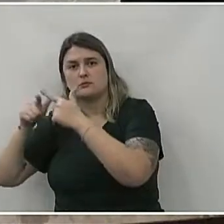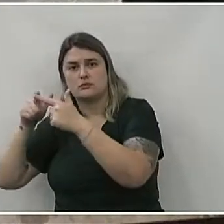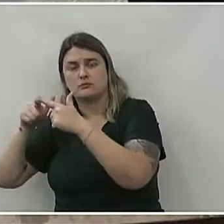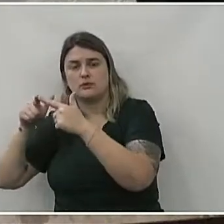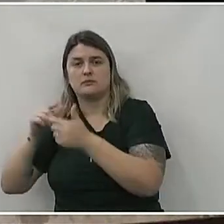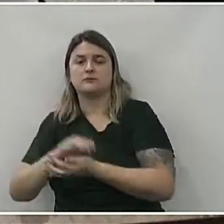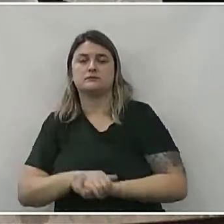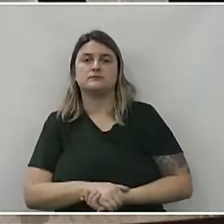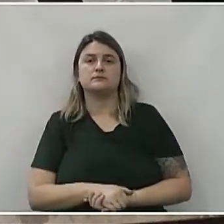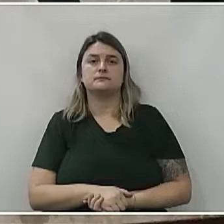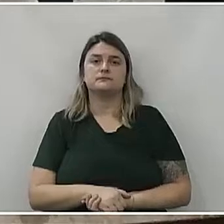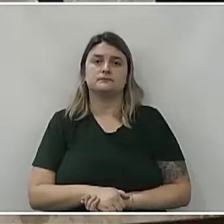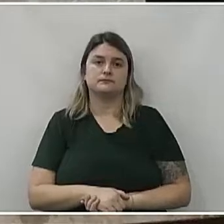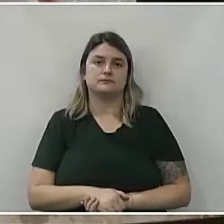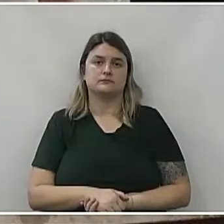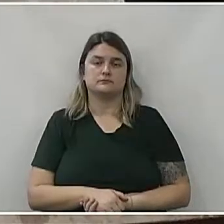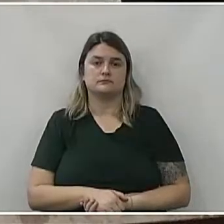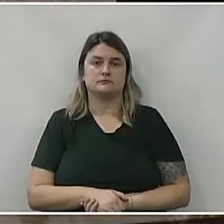situação da Serra.